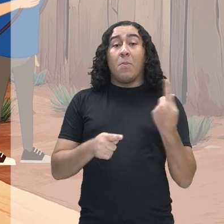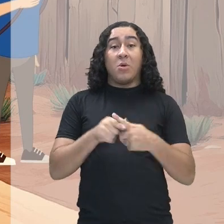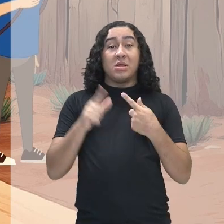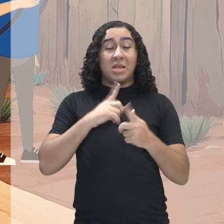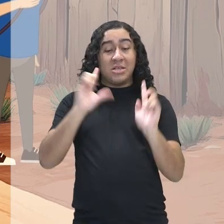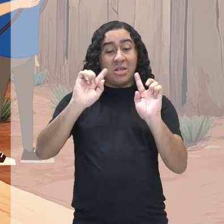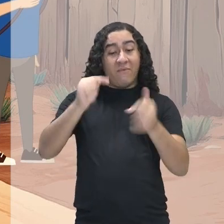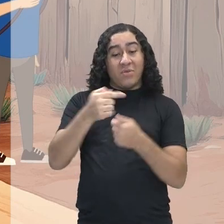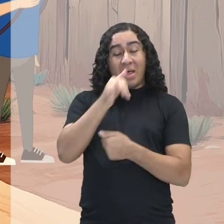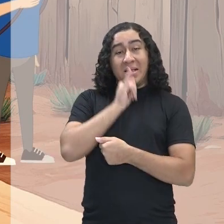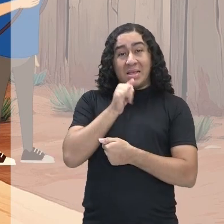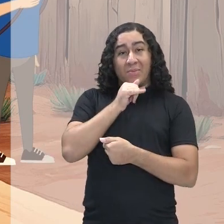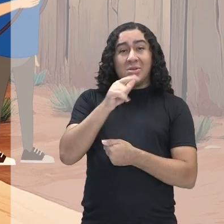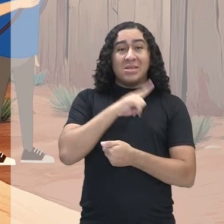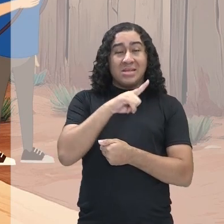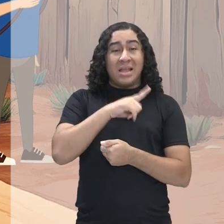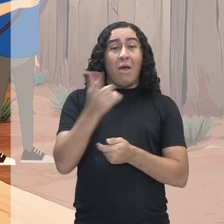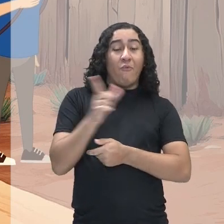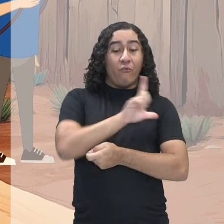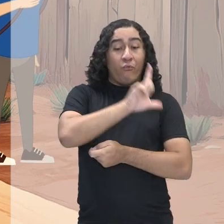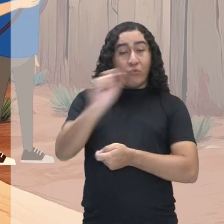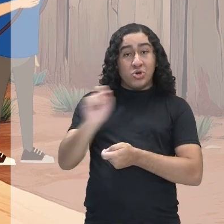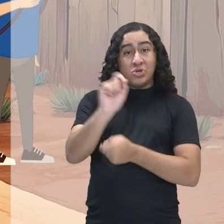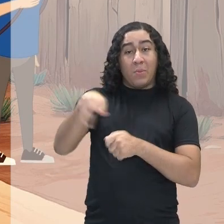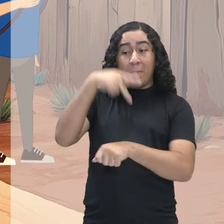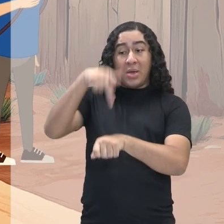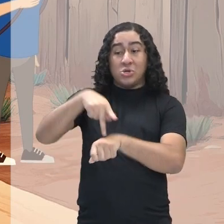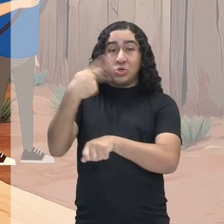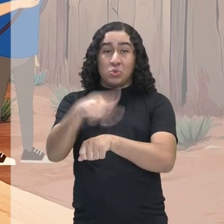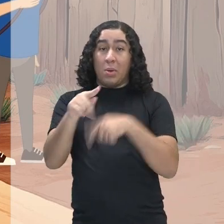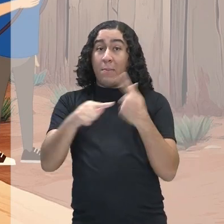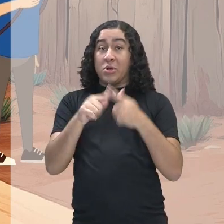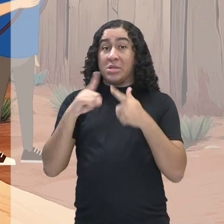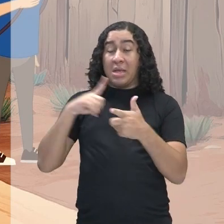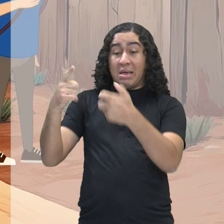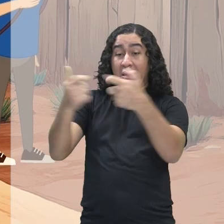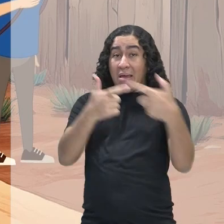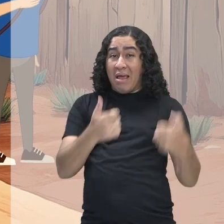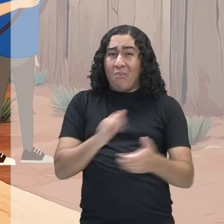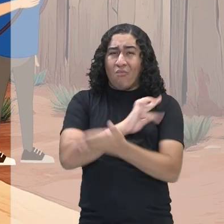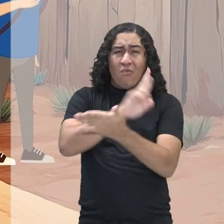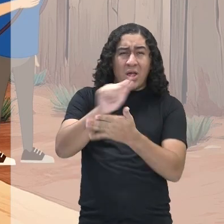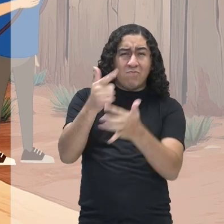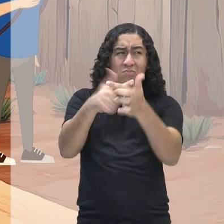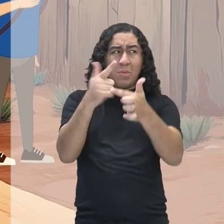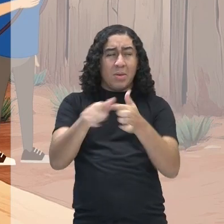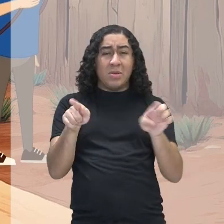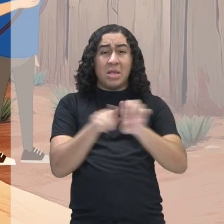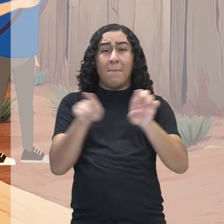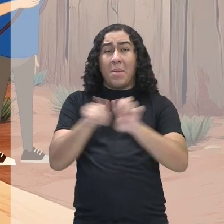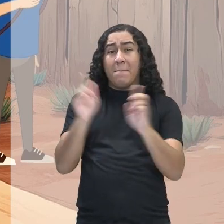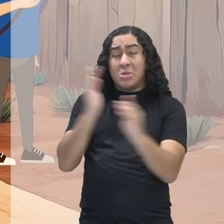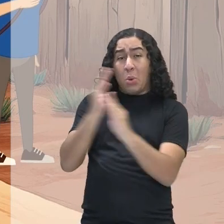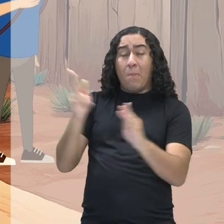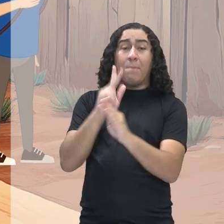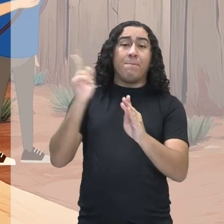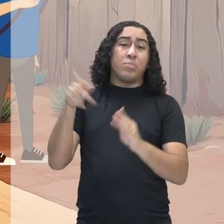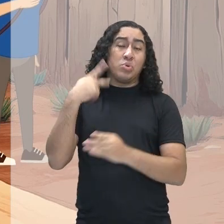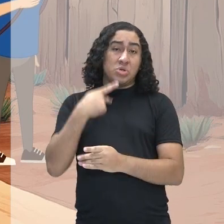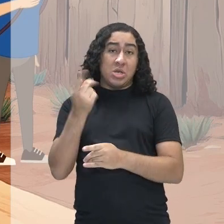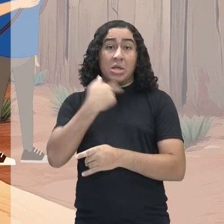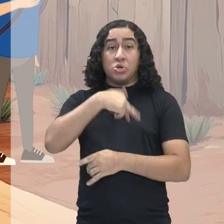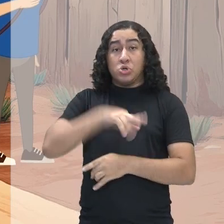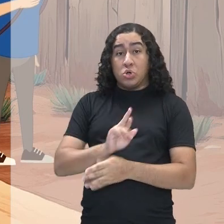desafios como perigosas fugas do seu país por causa de conflitos e guerras, perseguições políticas, religiosas e de